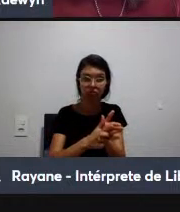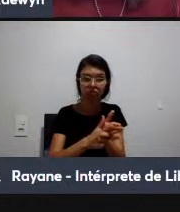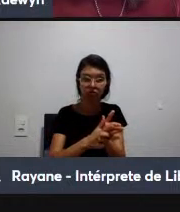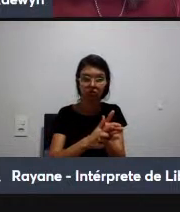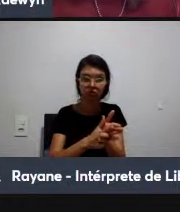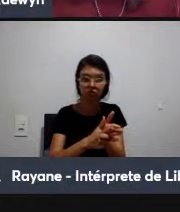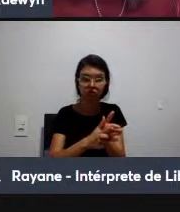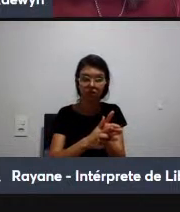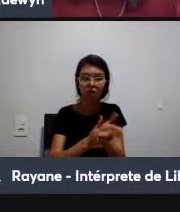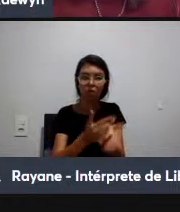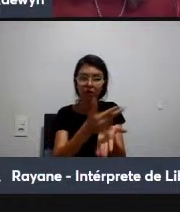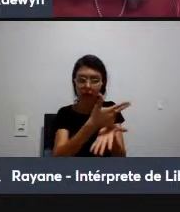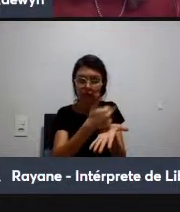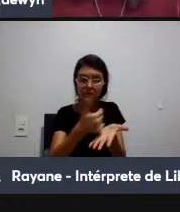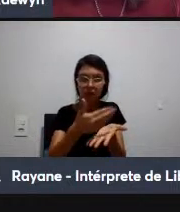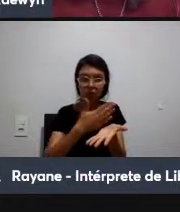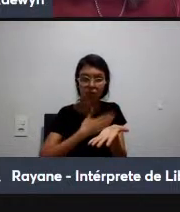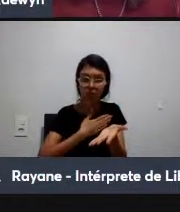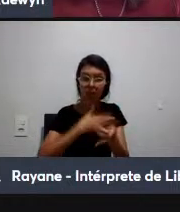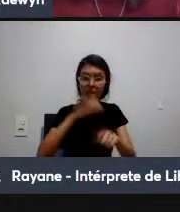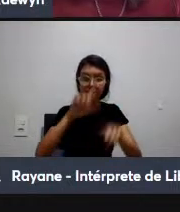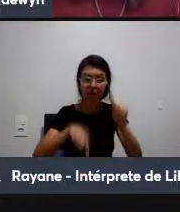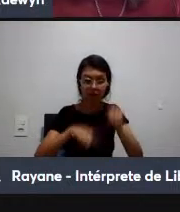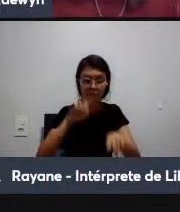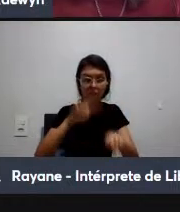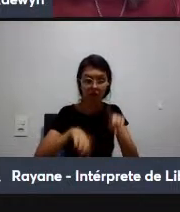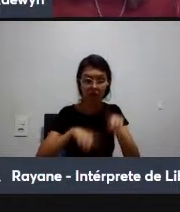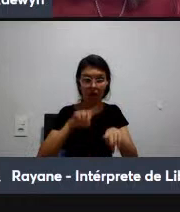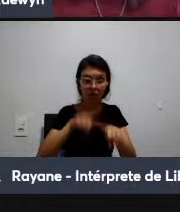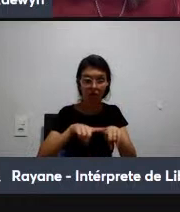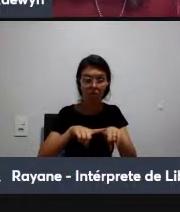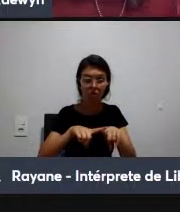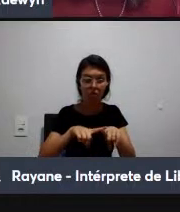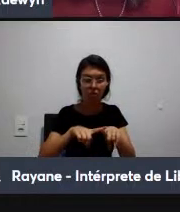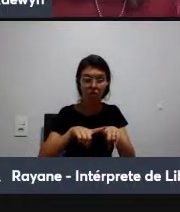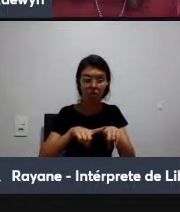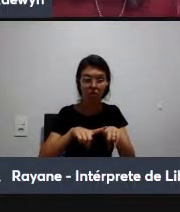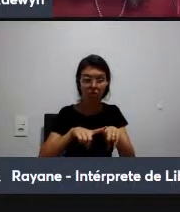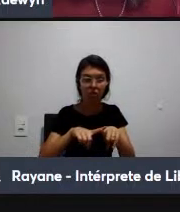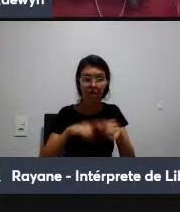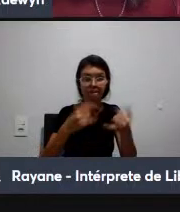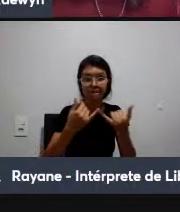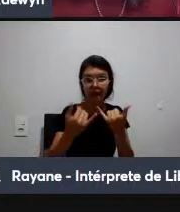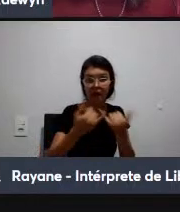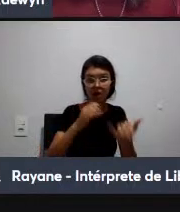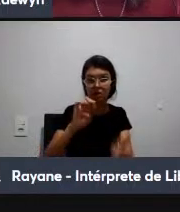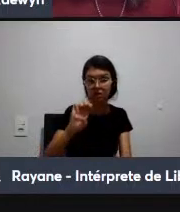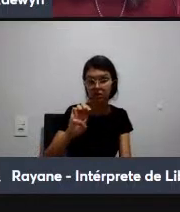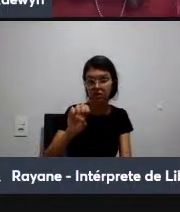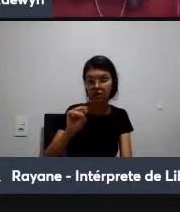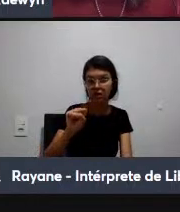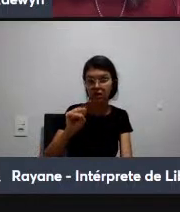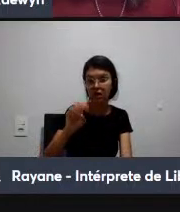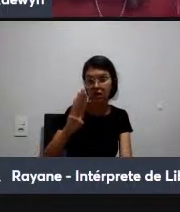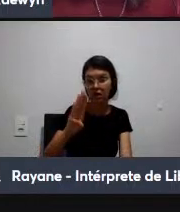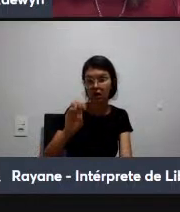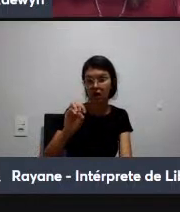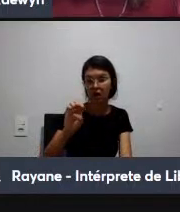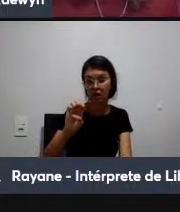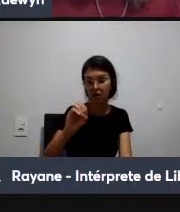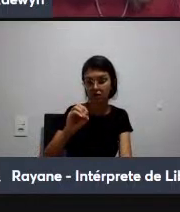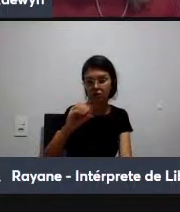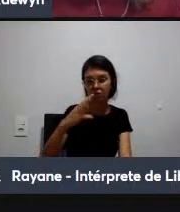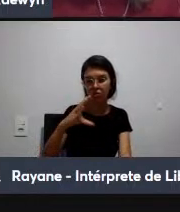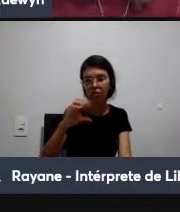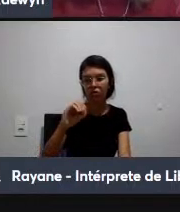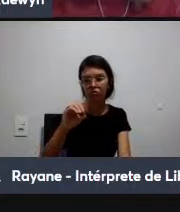desenho do material, que é a versão que eu chamo de esboço, delineamento do argumento.